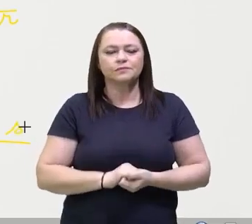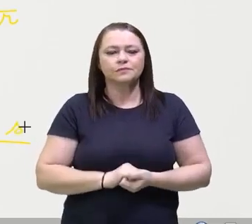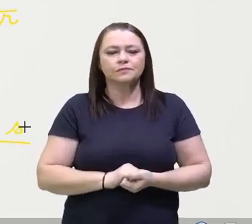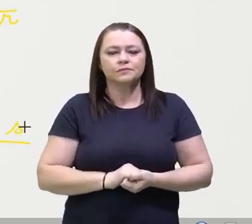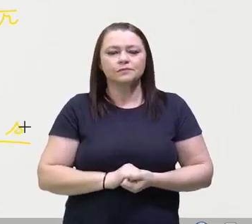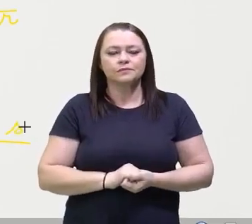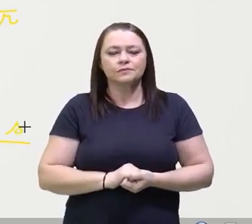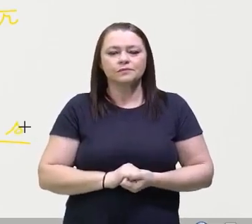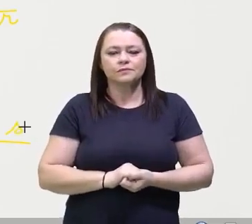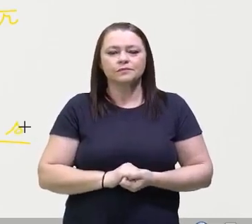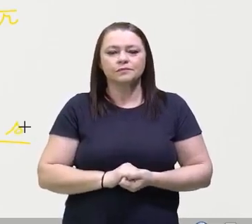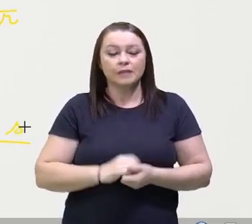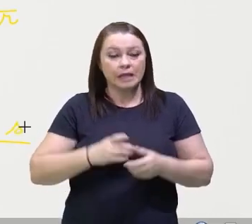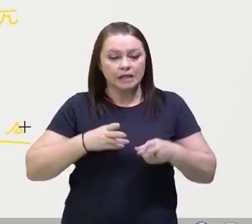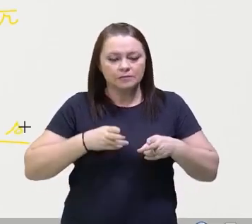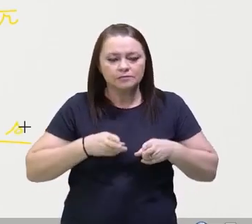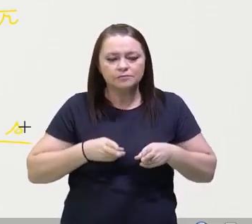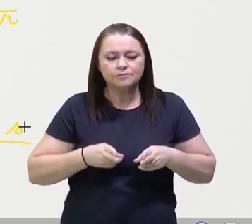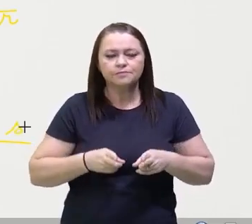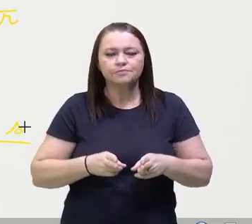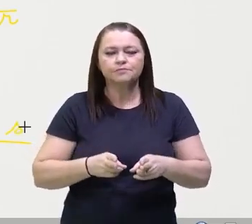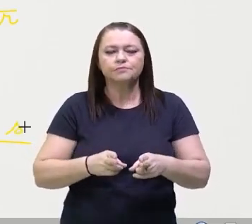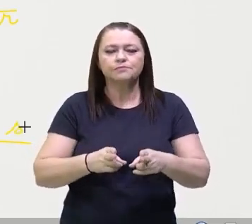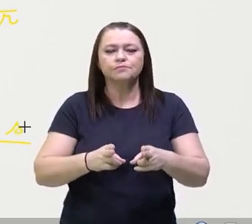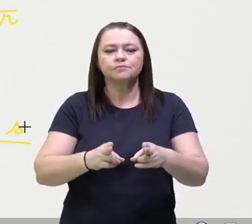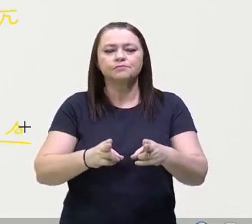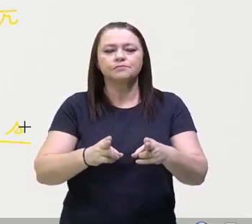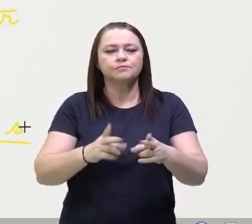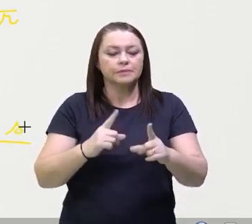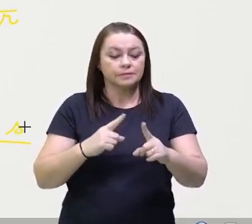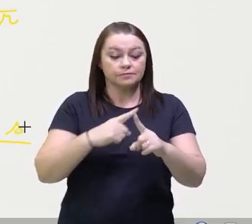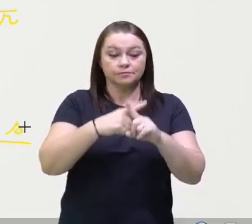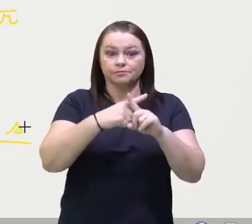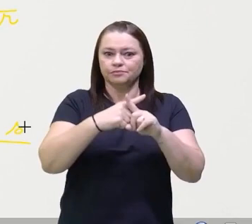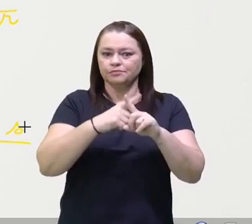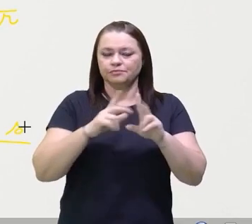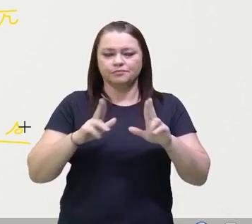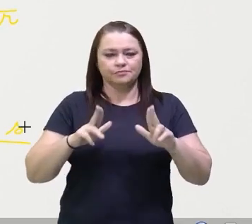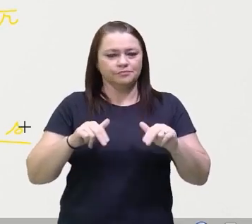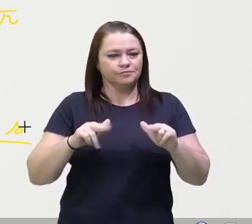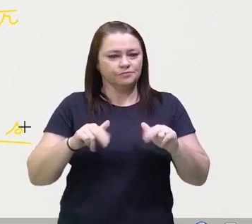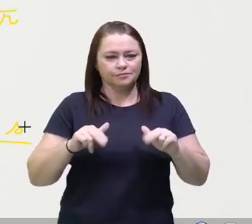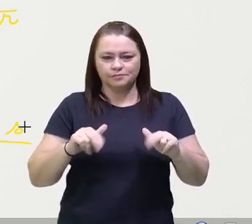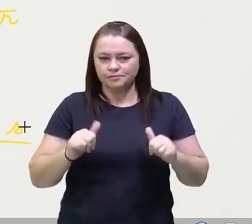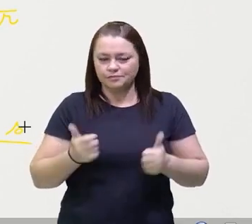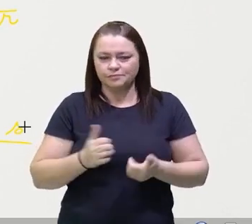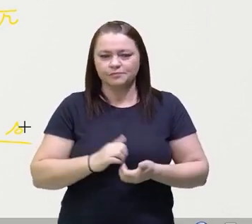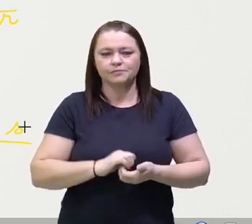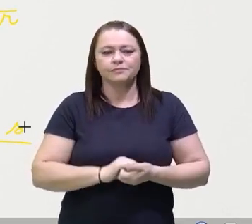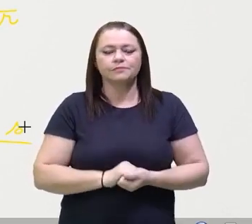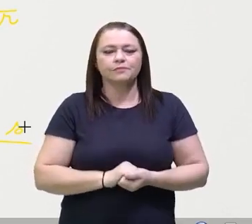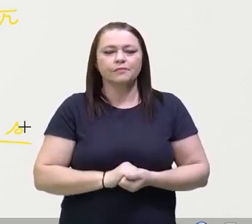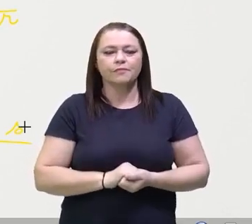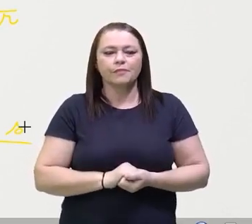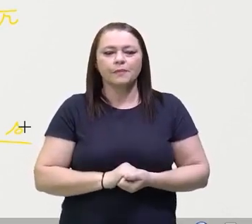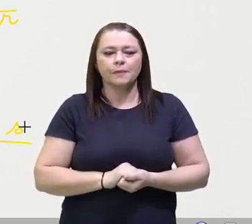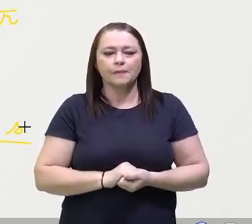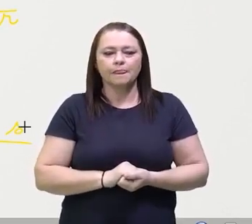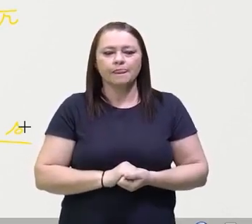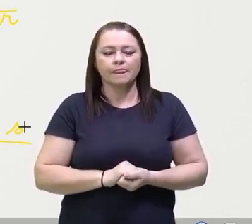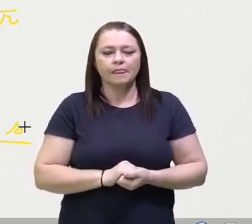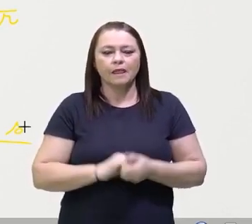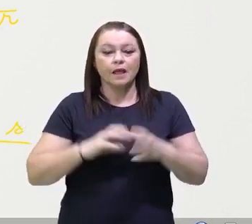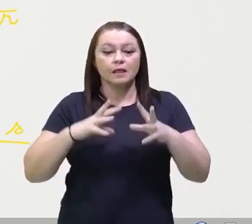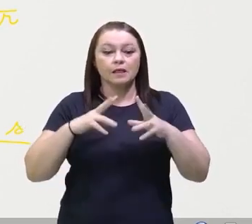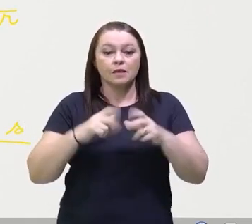quê? Paralelas. Não se cruzam em nenhum lugar. Então, os lados opostos do quadrado são formados